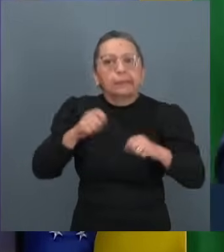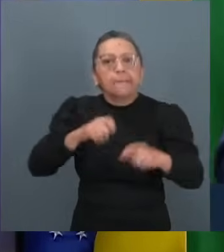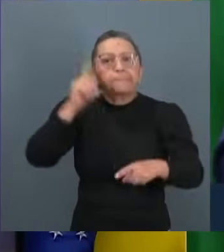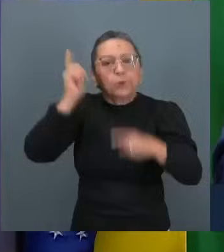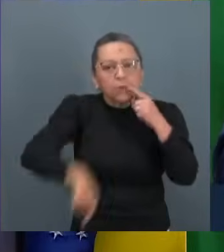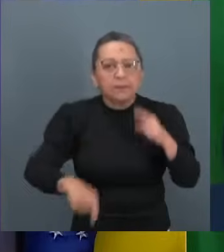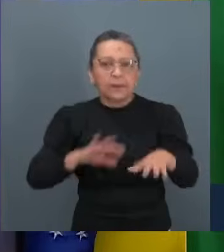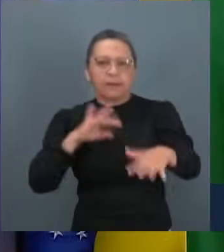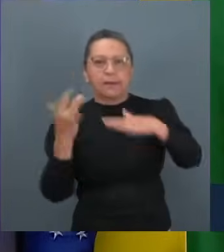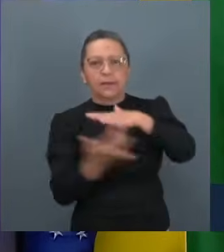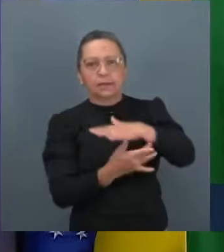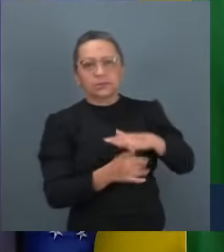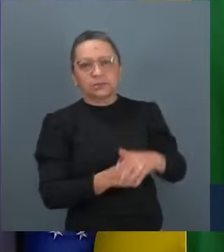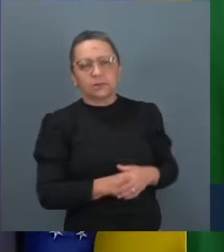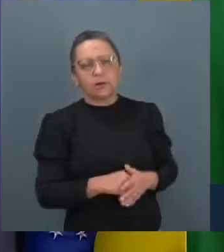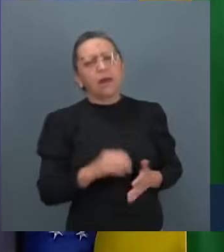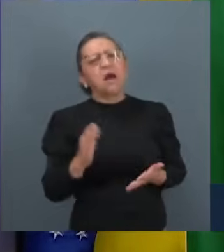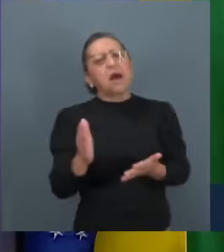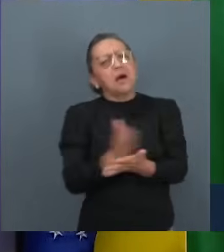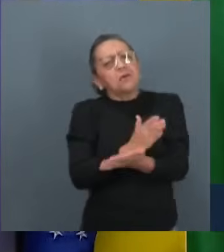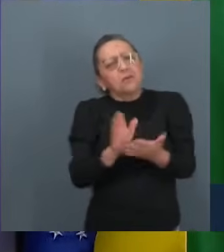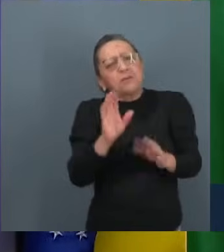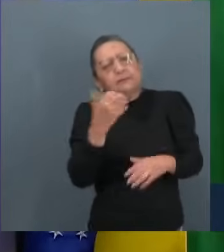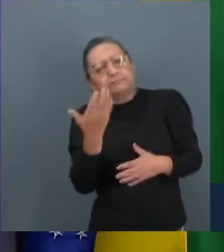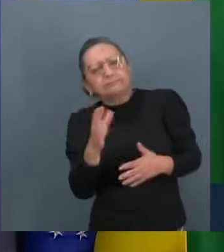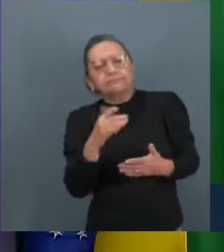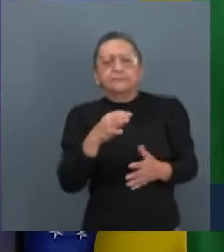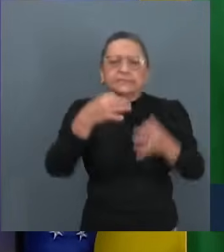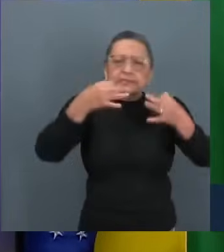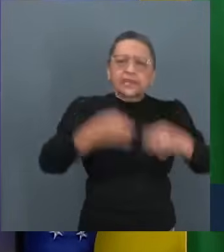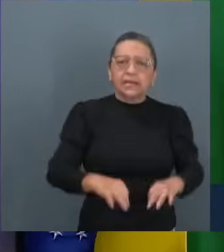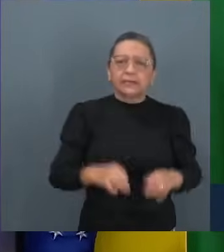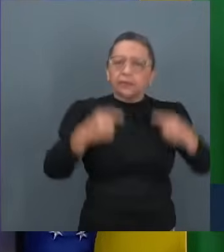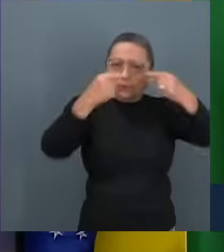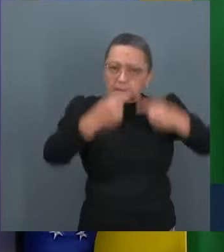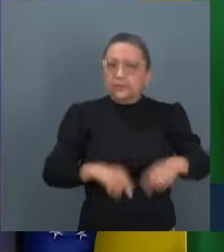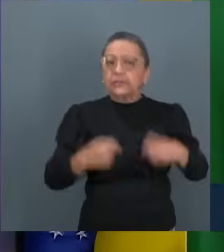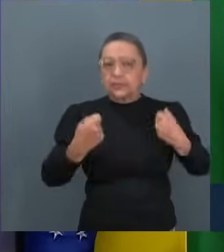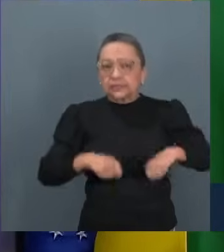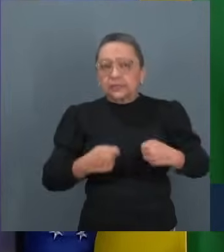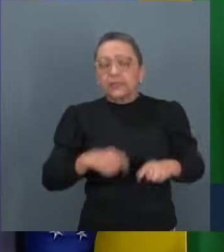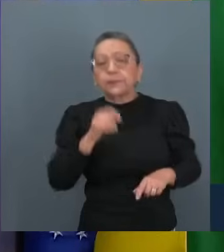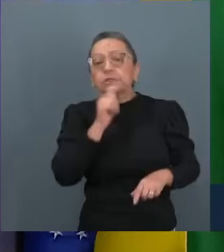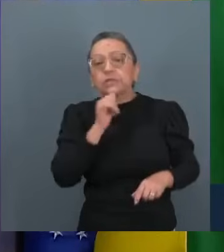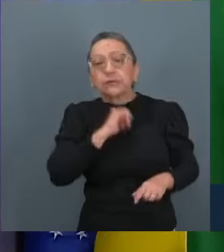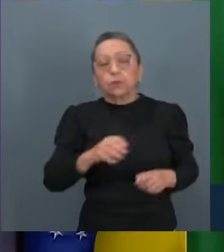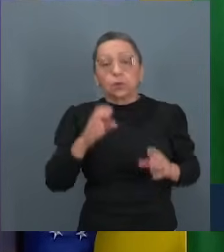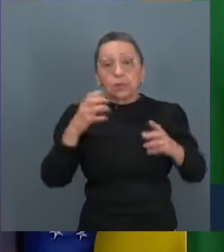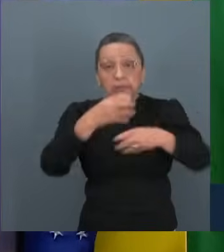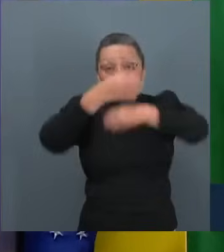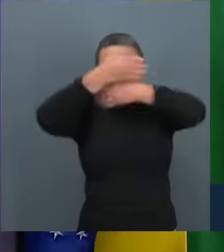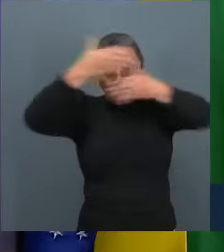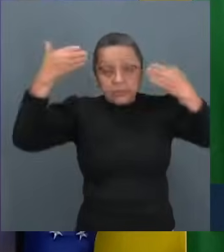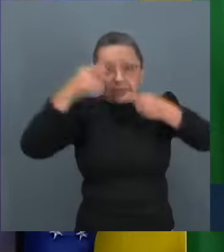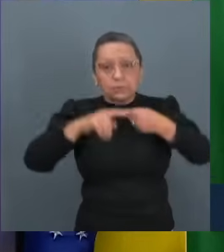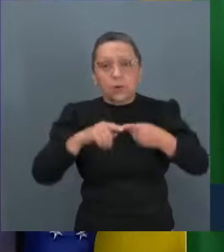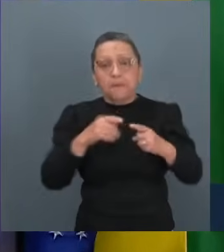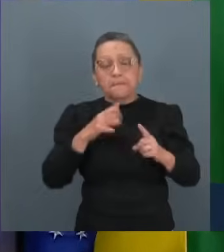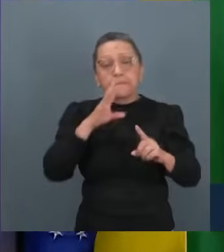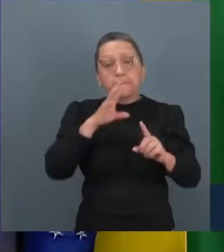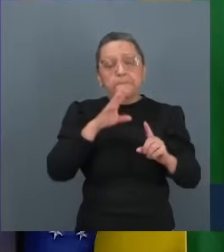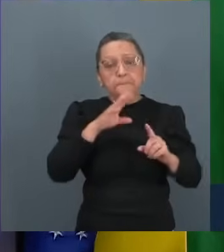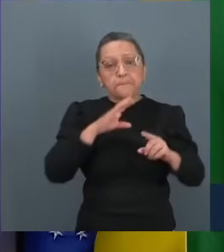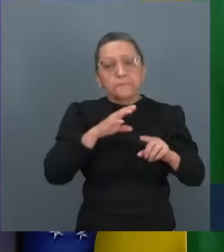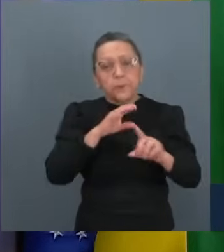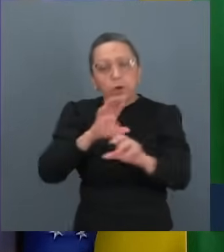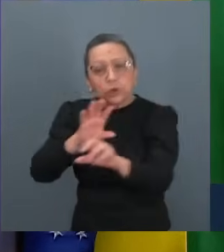redes. Algumas até são corretas, consensuais e necessárias, como terrorismo, pornografia infantil